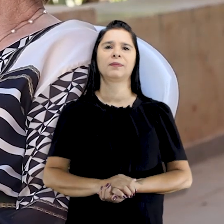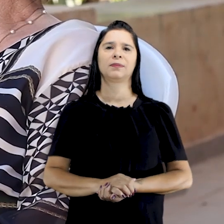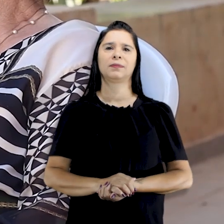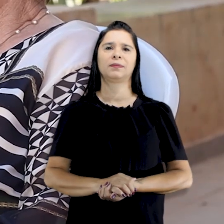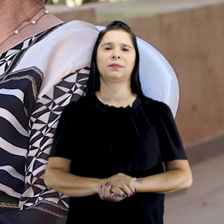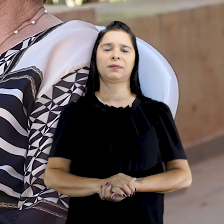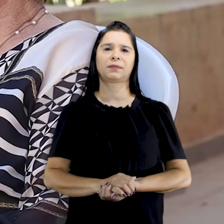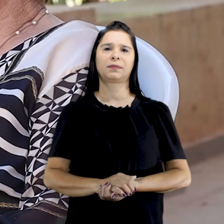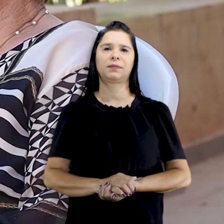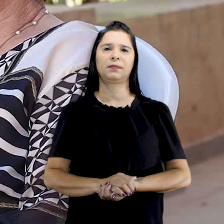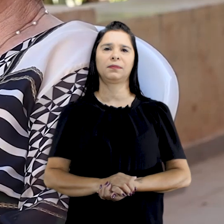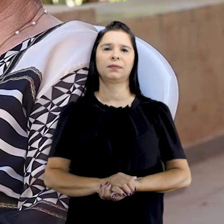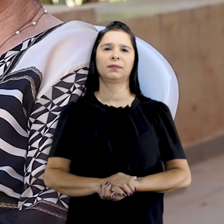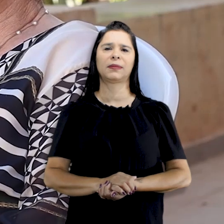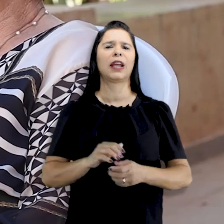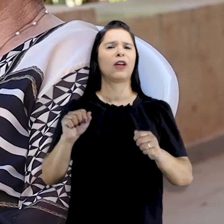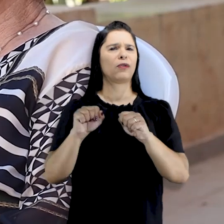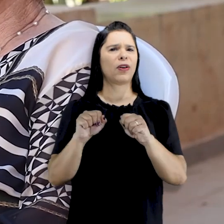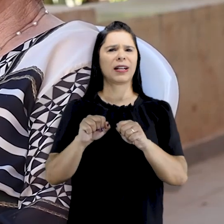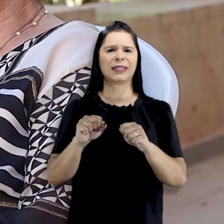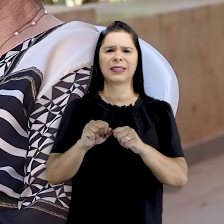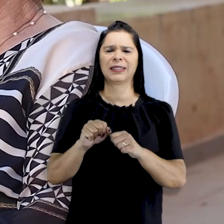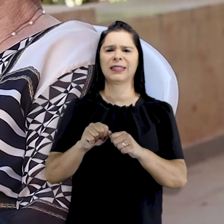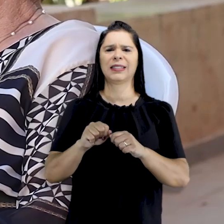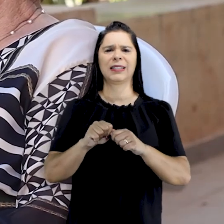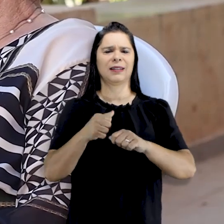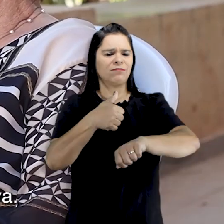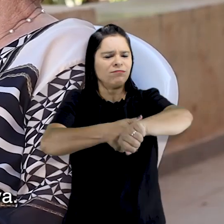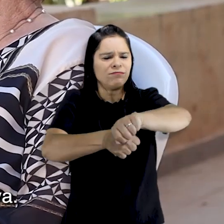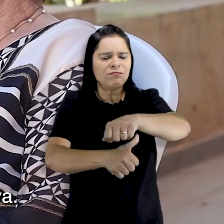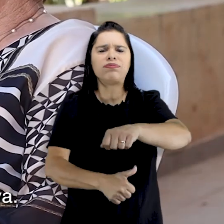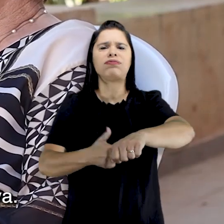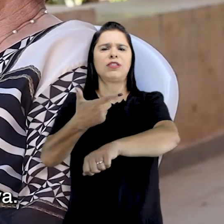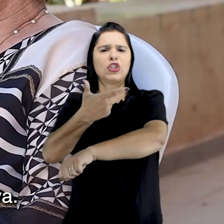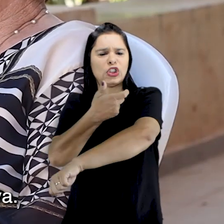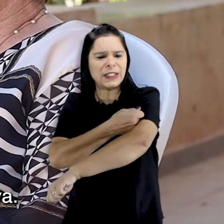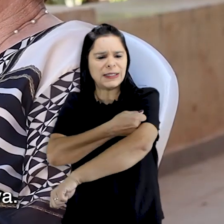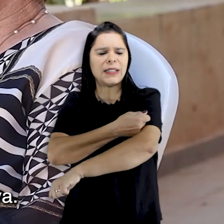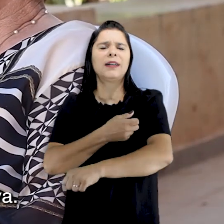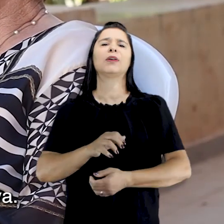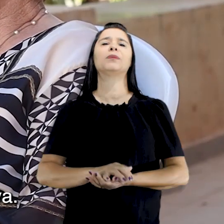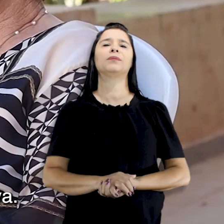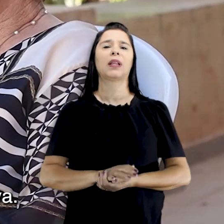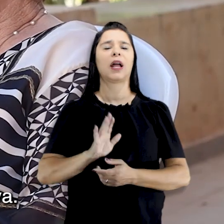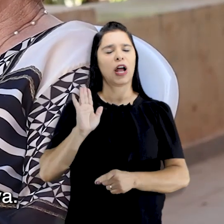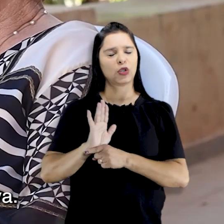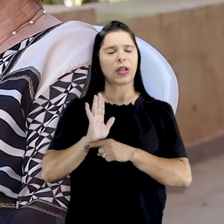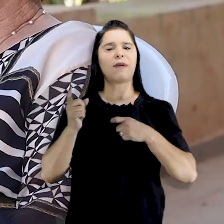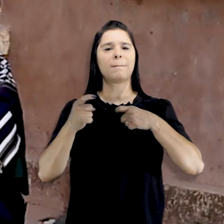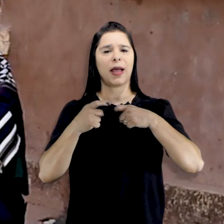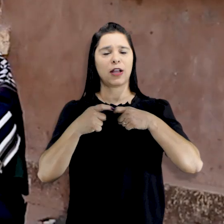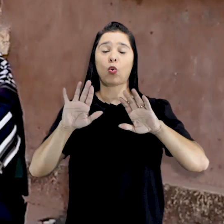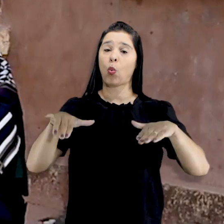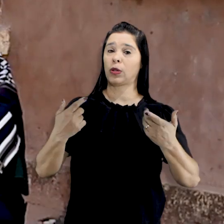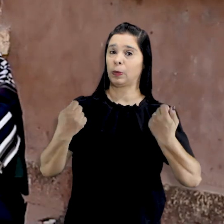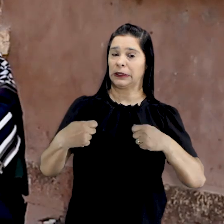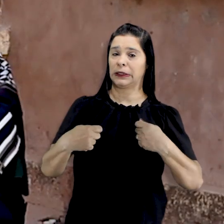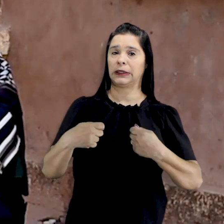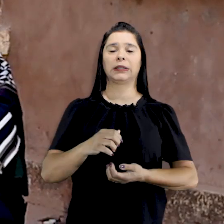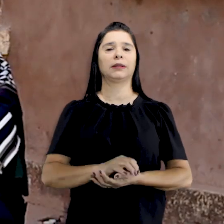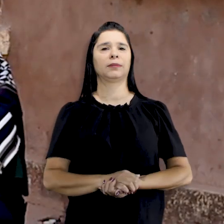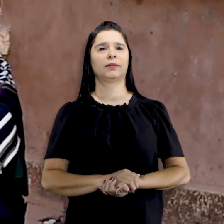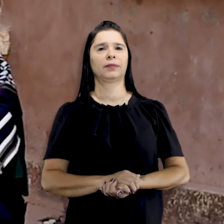e fazia o curativo, fazia injeção, ajudava os médicos quando precisava. Era